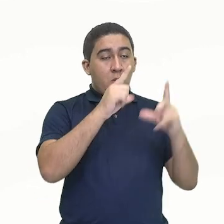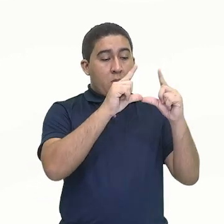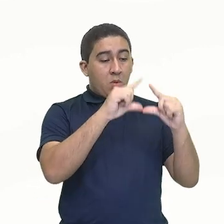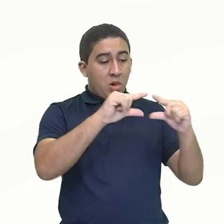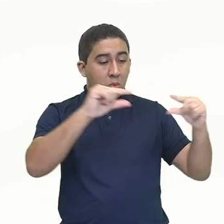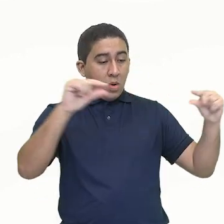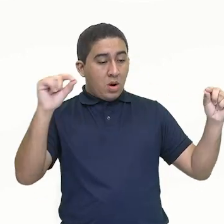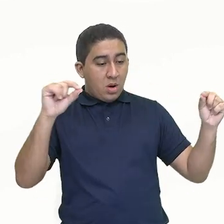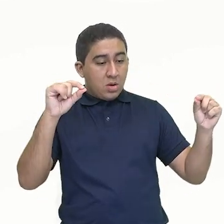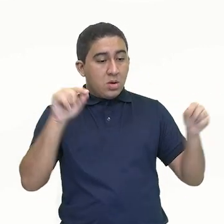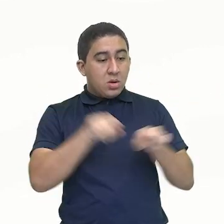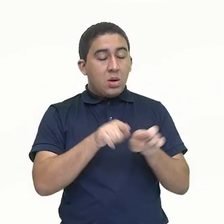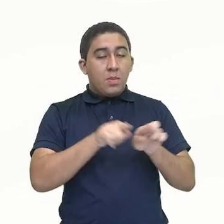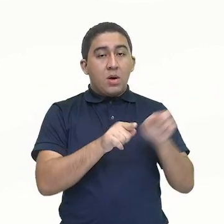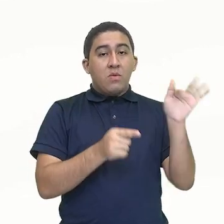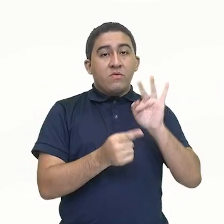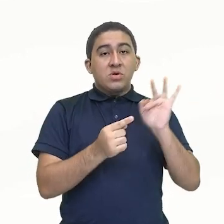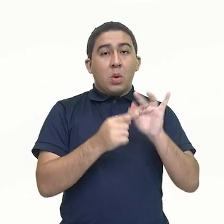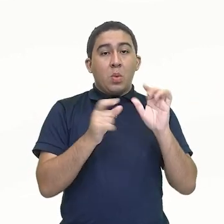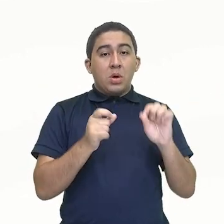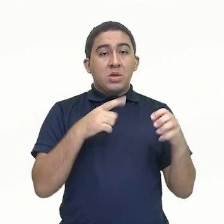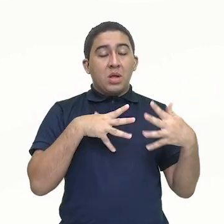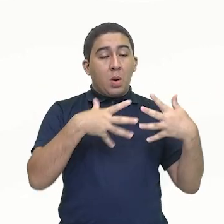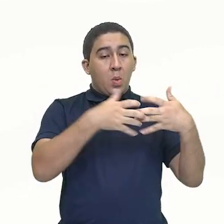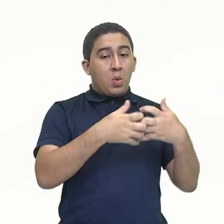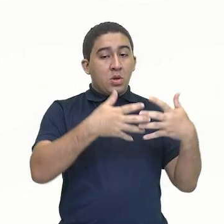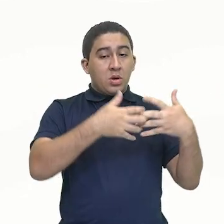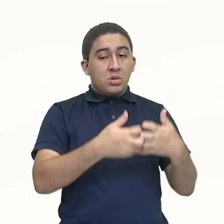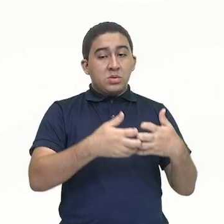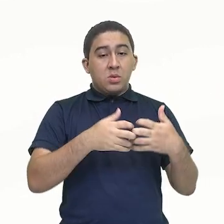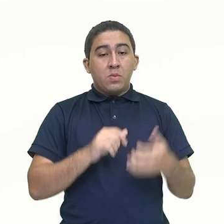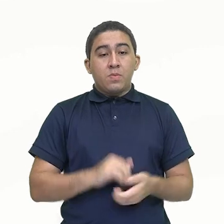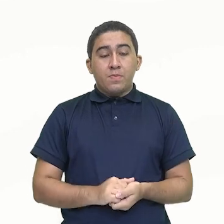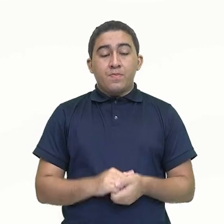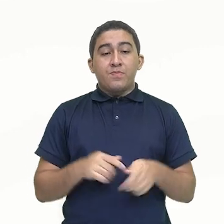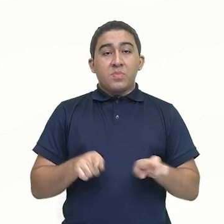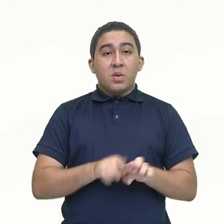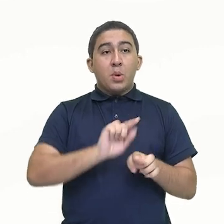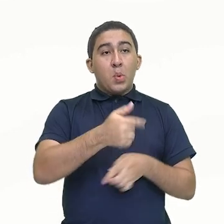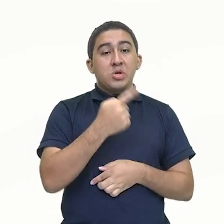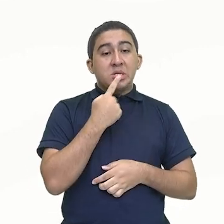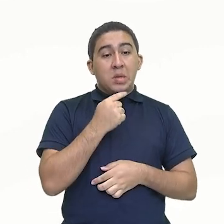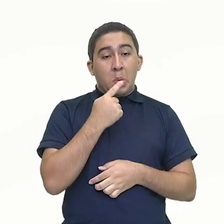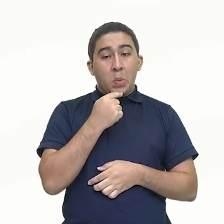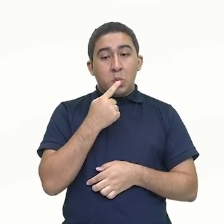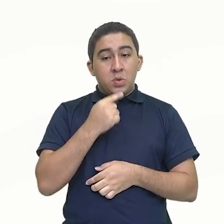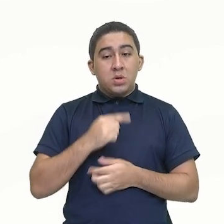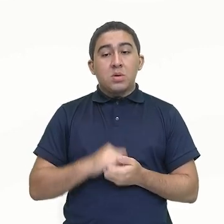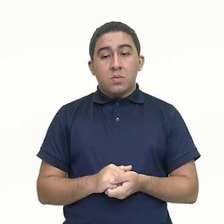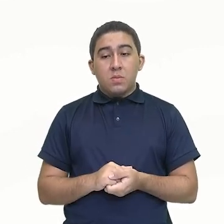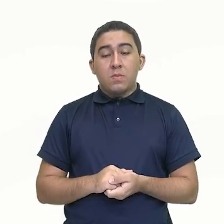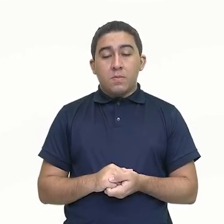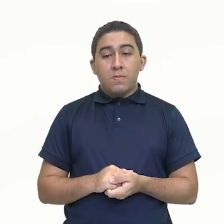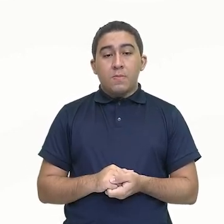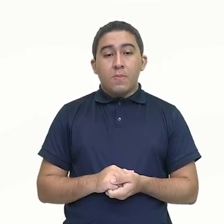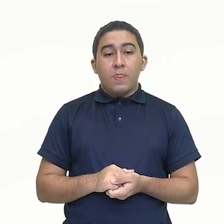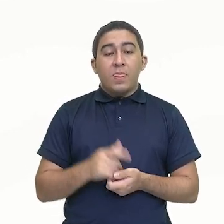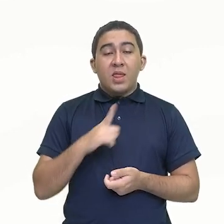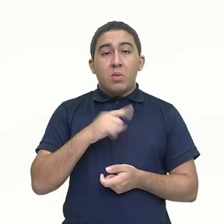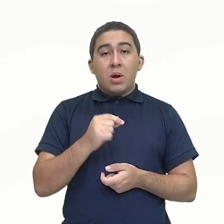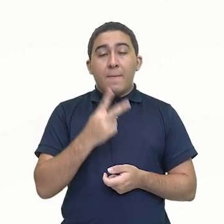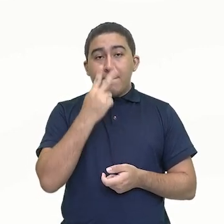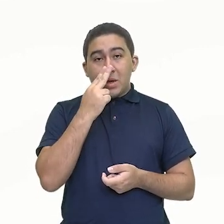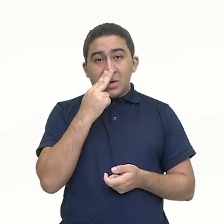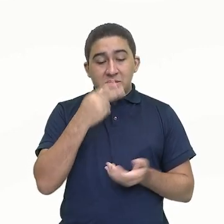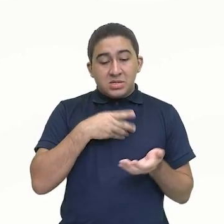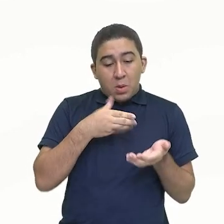alongada e vai ter função de contrátil. Olha as células sanguíneas, que ela é mais côncava e vai